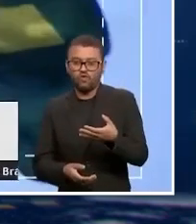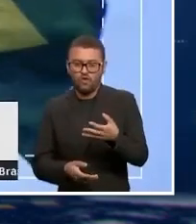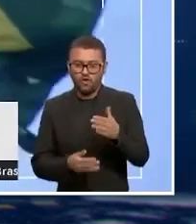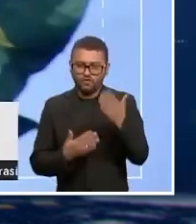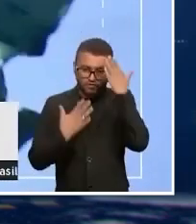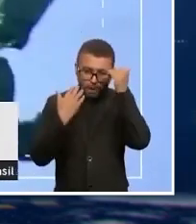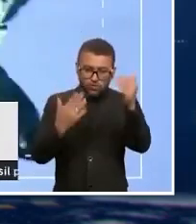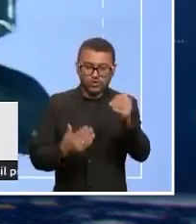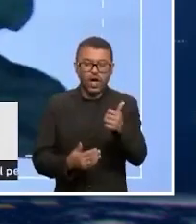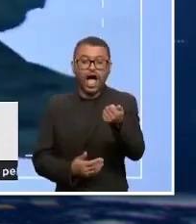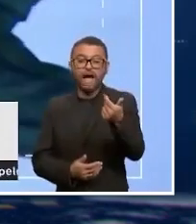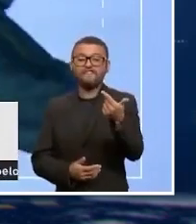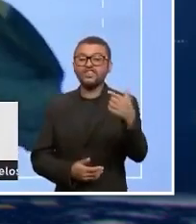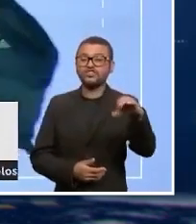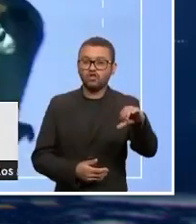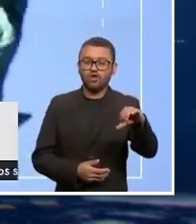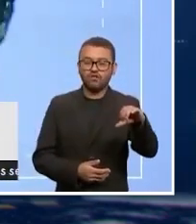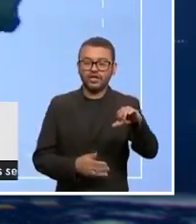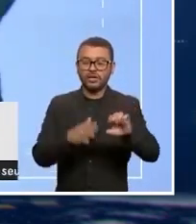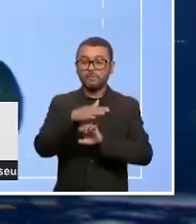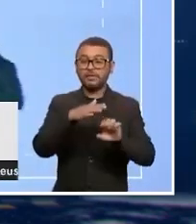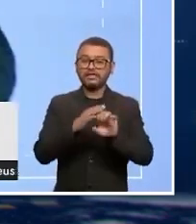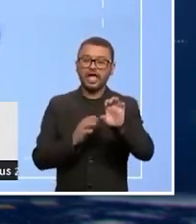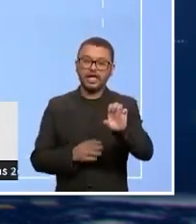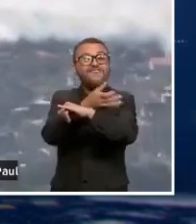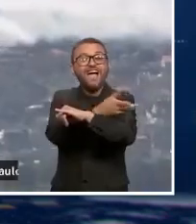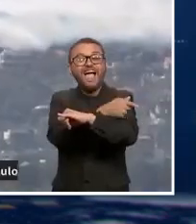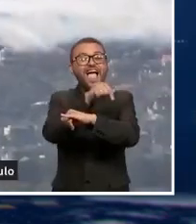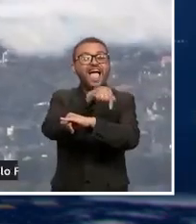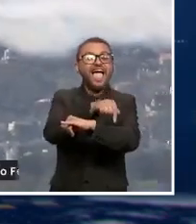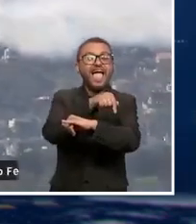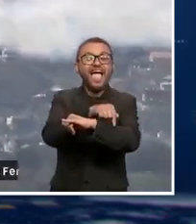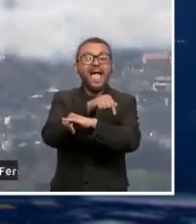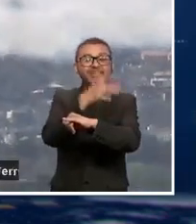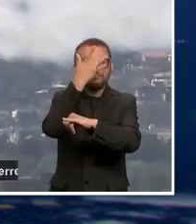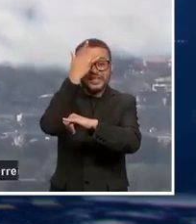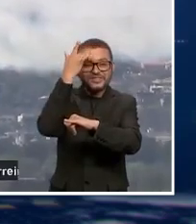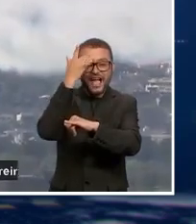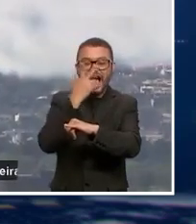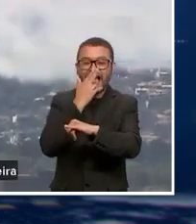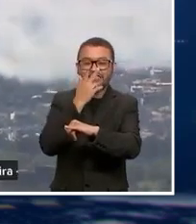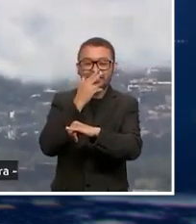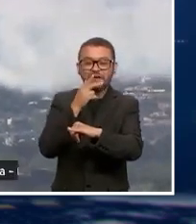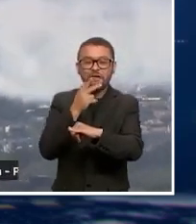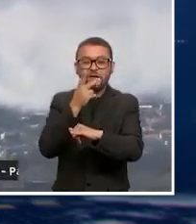O Bolsonaro, ele não foi viajar para assumir o G20, ele foi andar de jet ski.